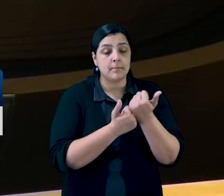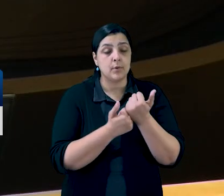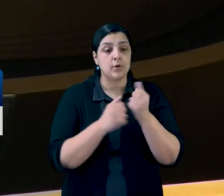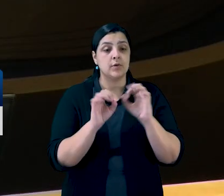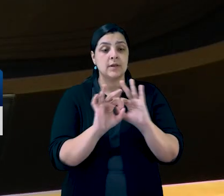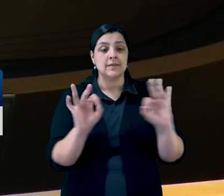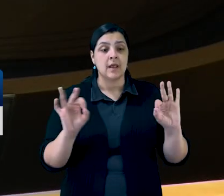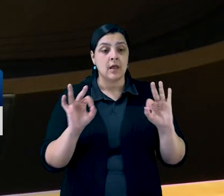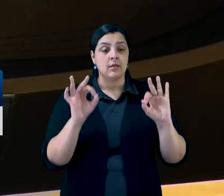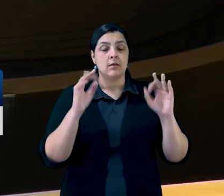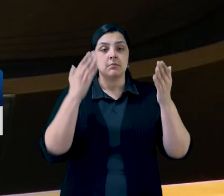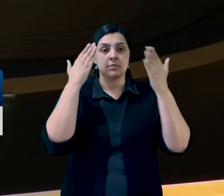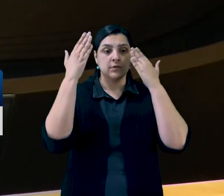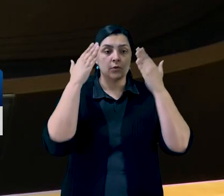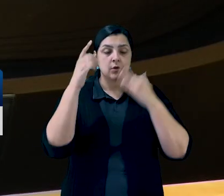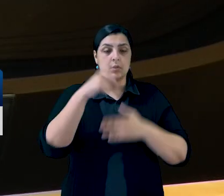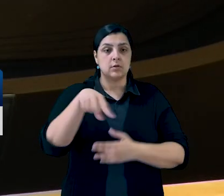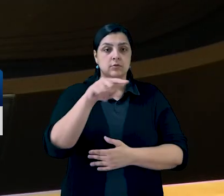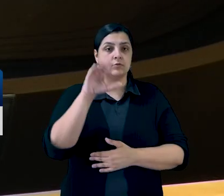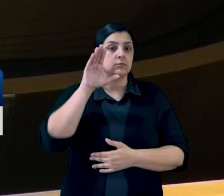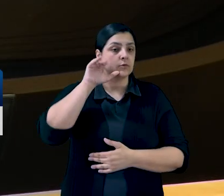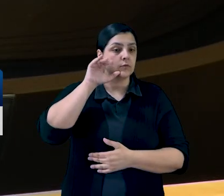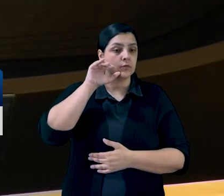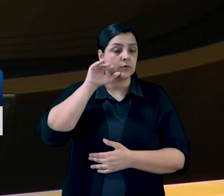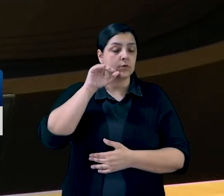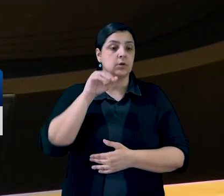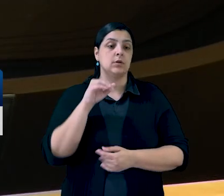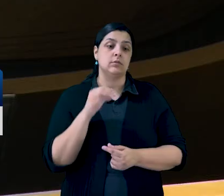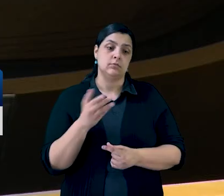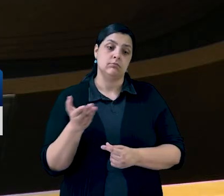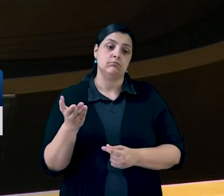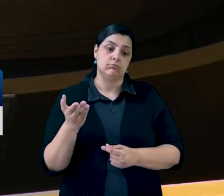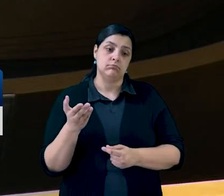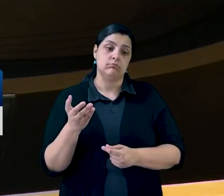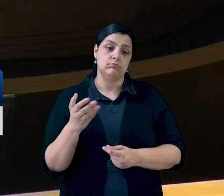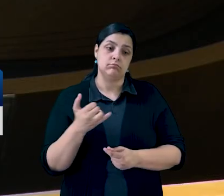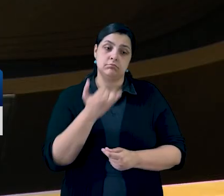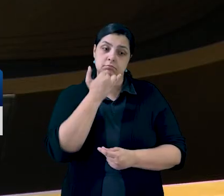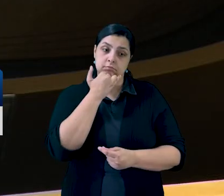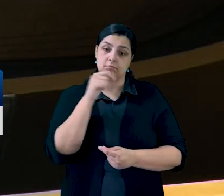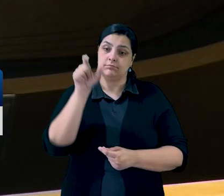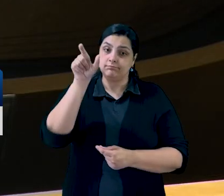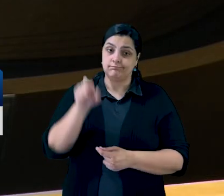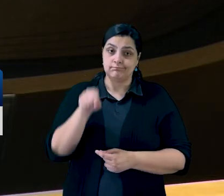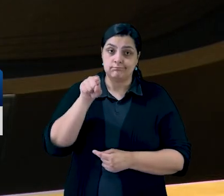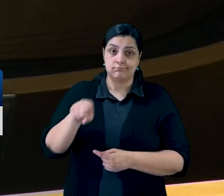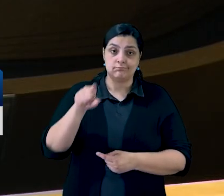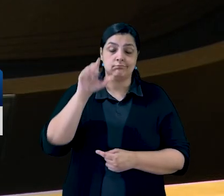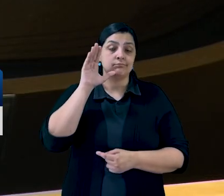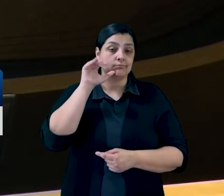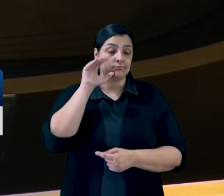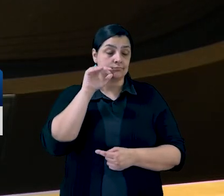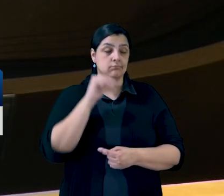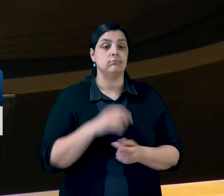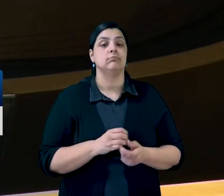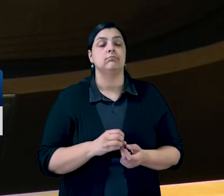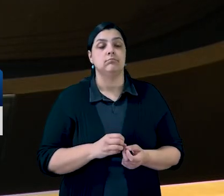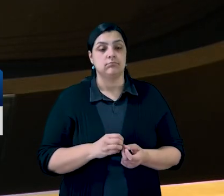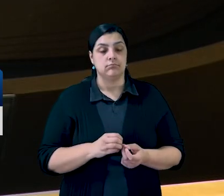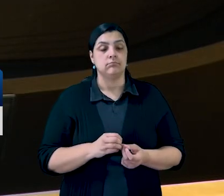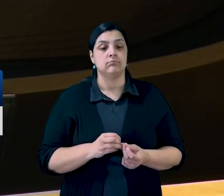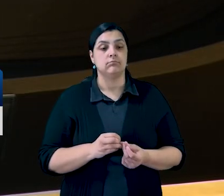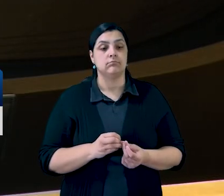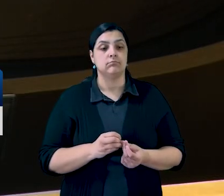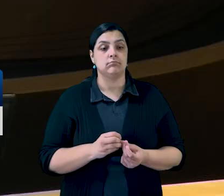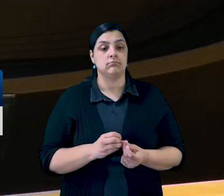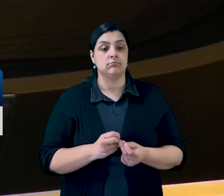dar suporte psicológico a esses trabalhadores, ou, no caso, a esse trabalhador,